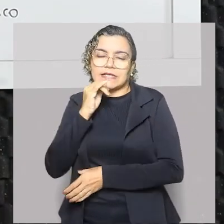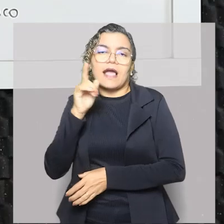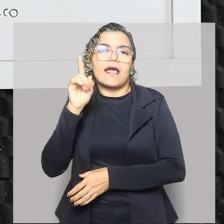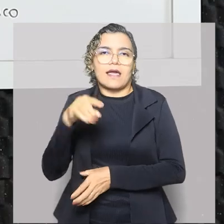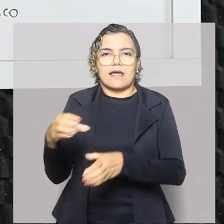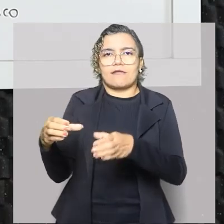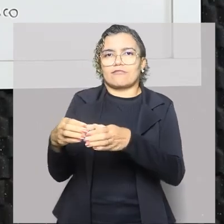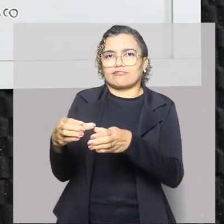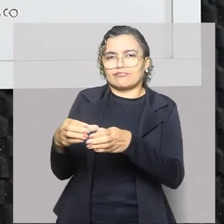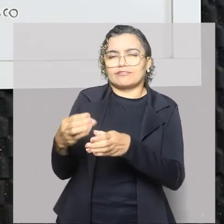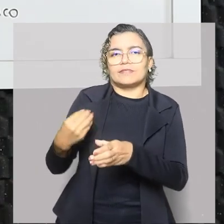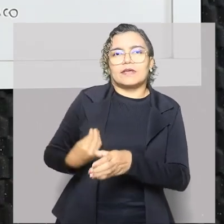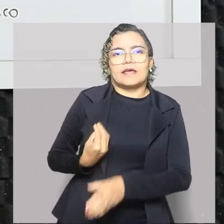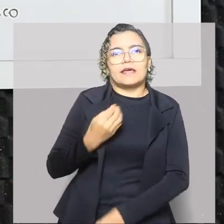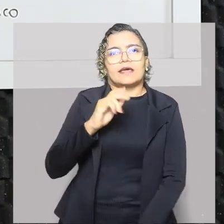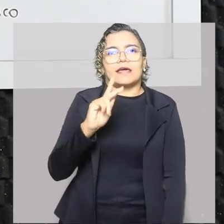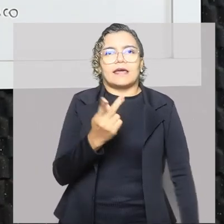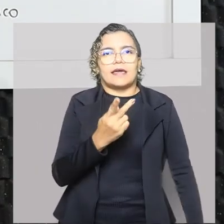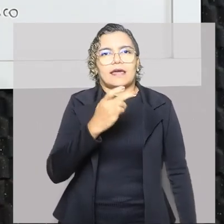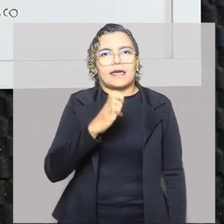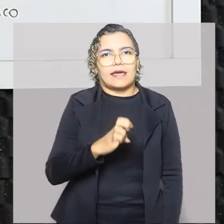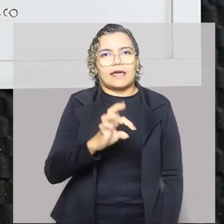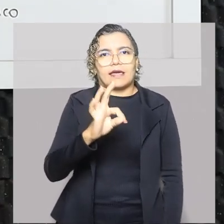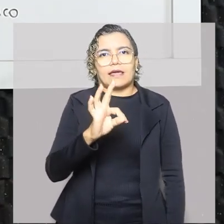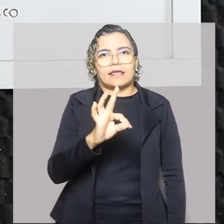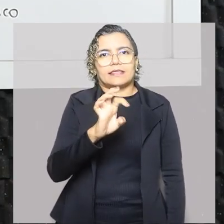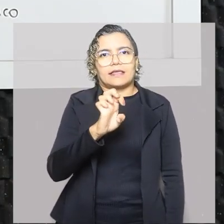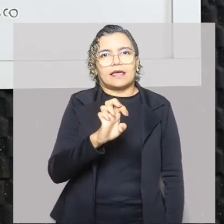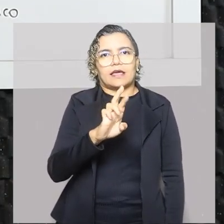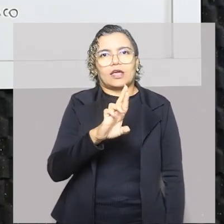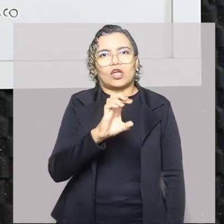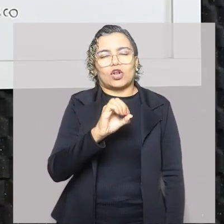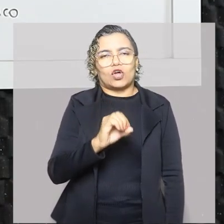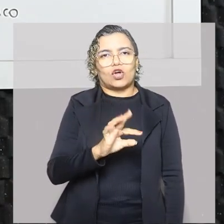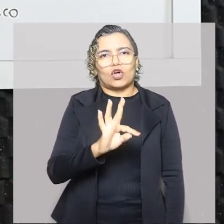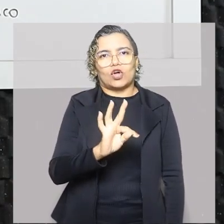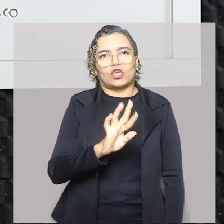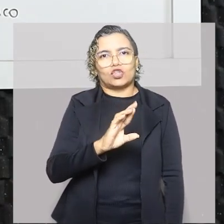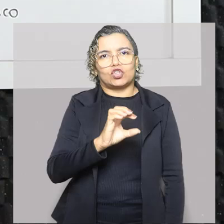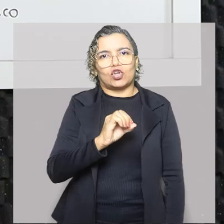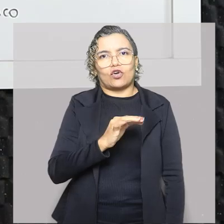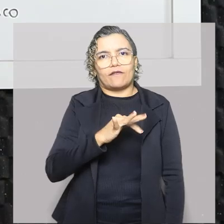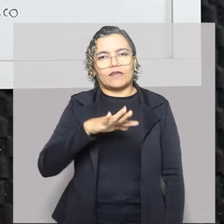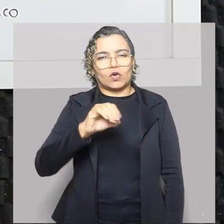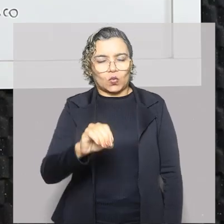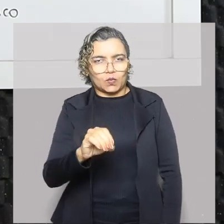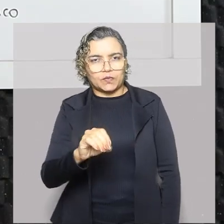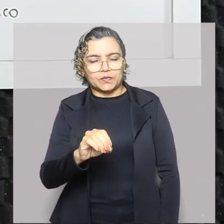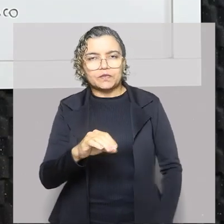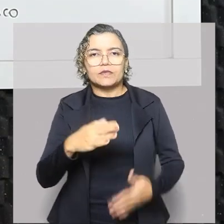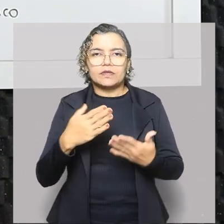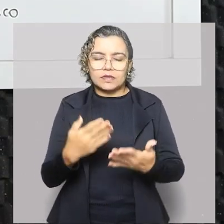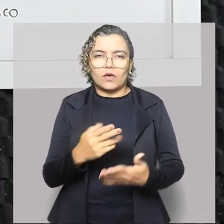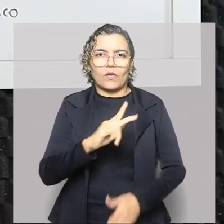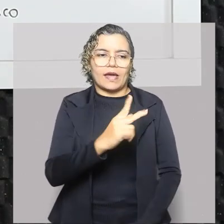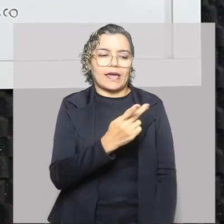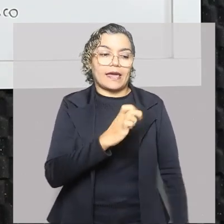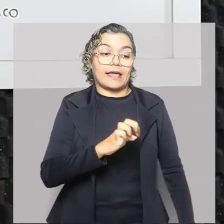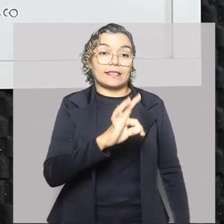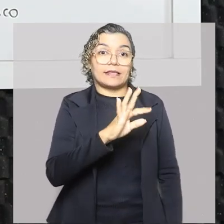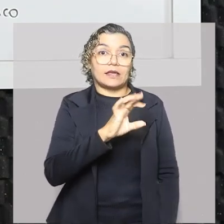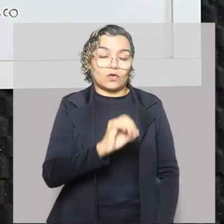organismo heterotrófico, tá? Hétero quer dizer ali diferente, trofia, mais uma vez, quer